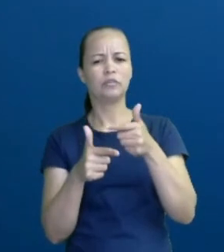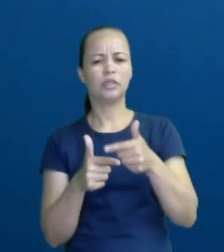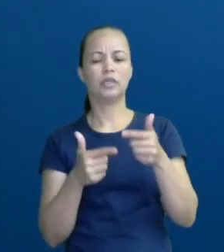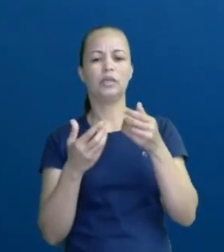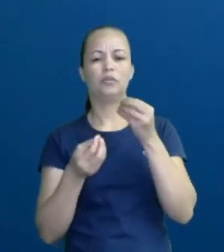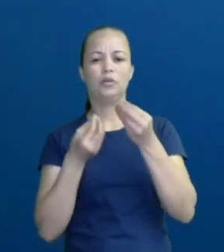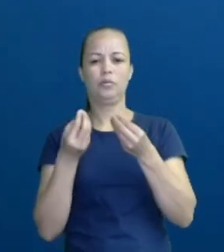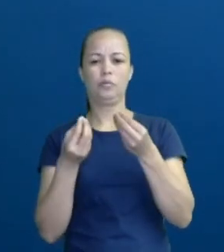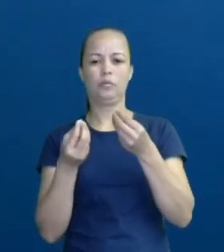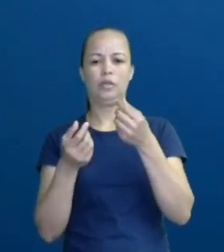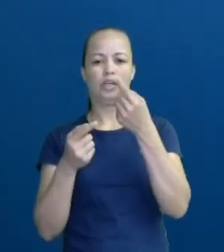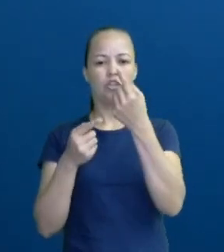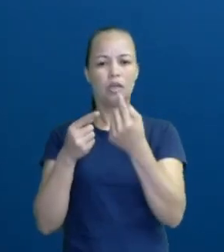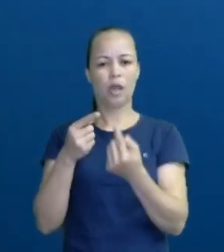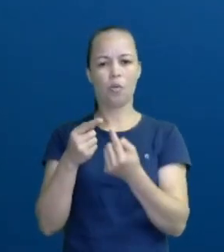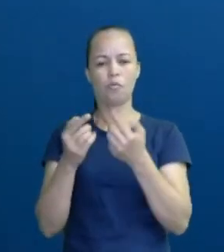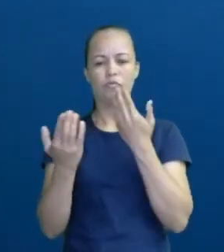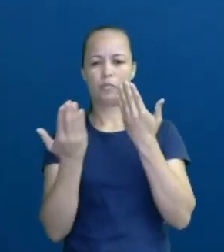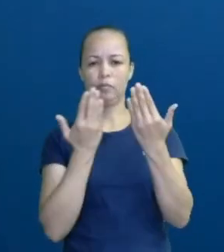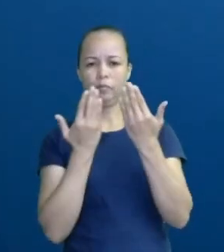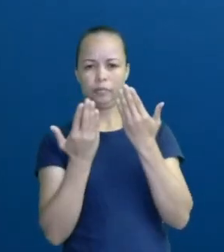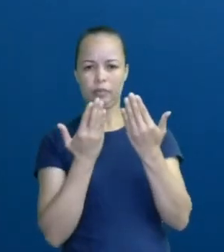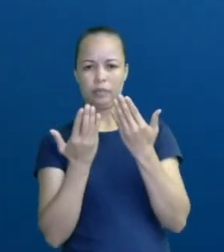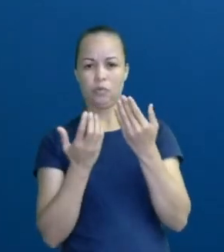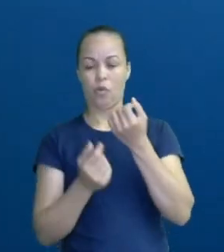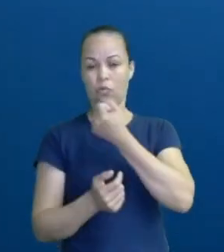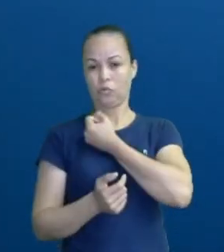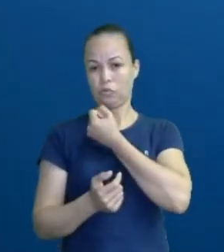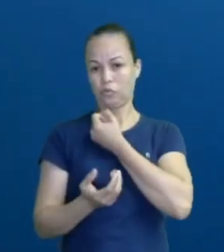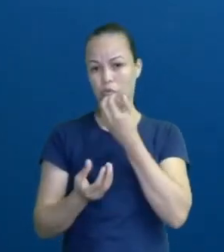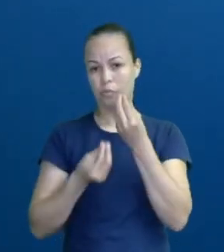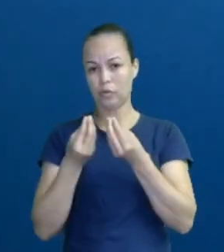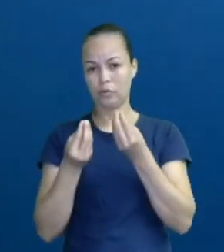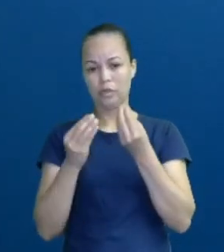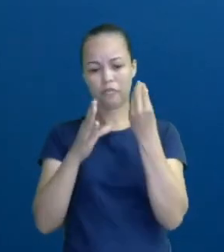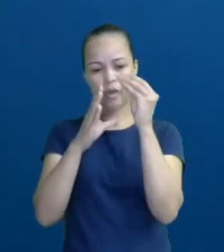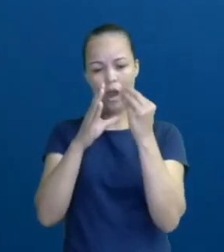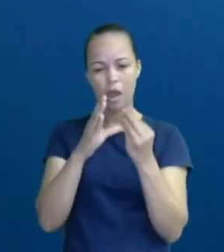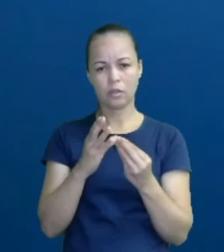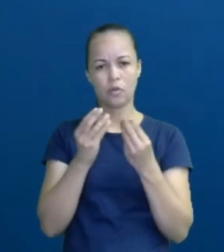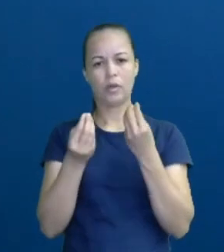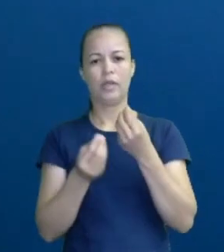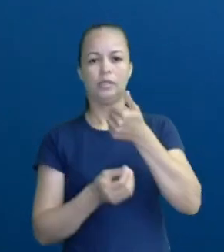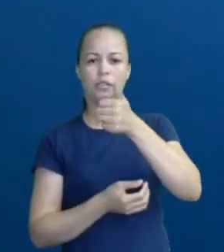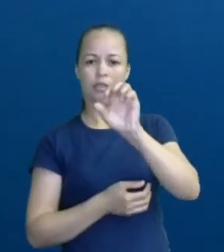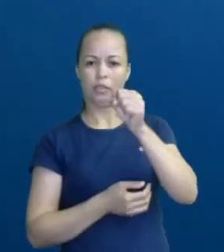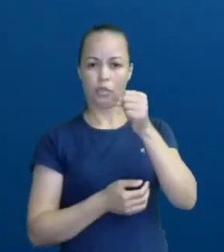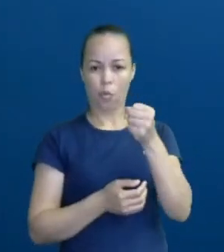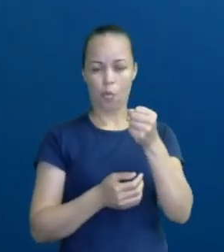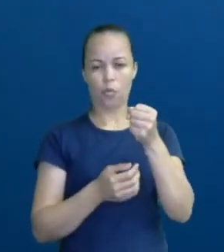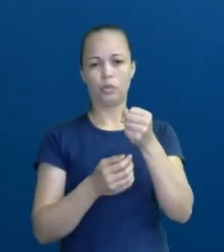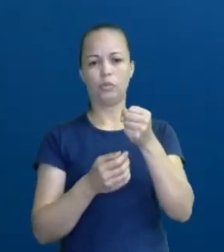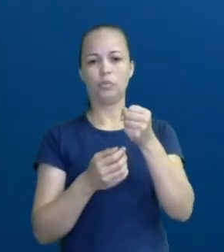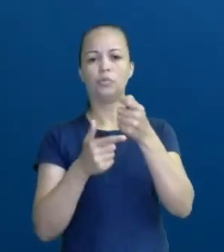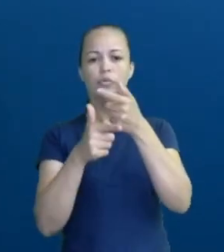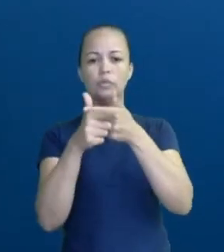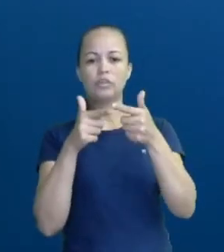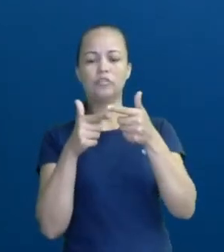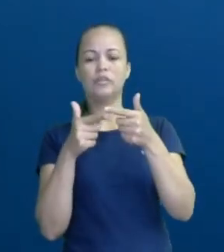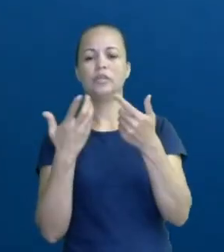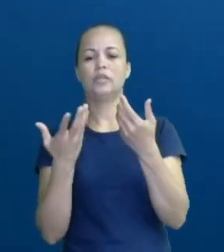1. Vamos comparar agora quais os números que eu fatorei de 18 e quais os números que eu fatorei